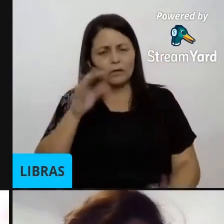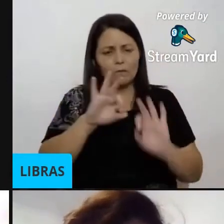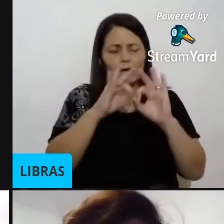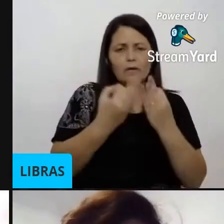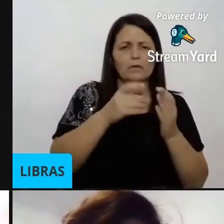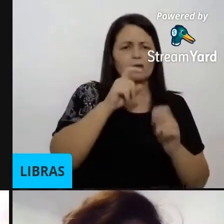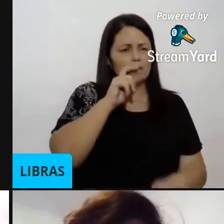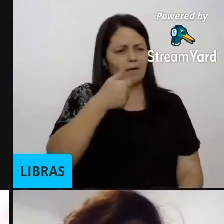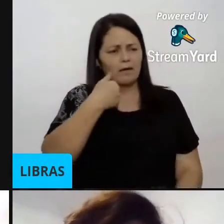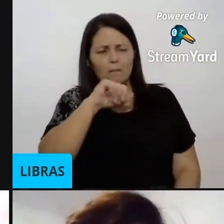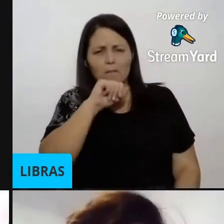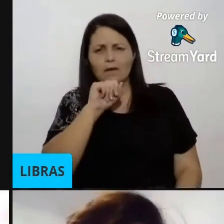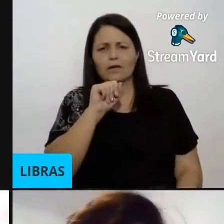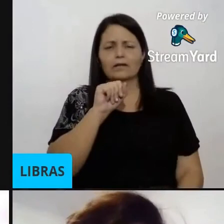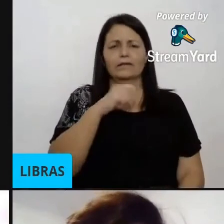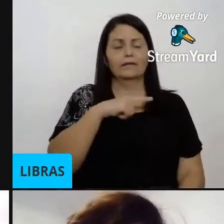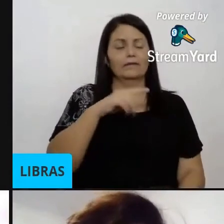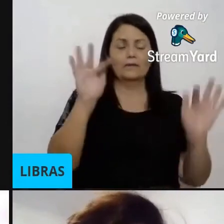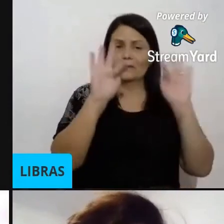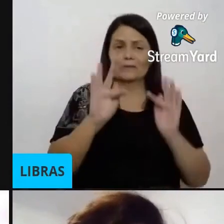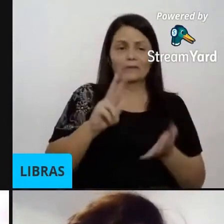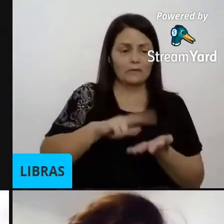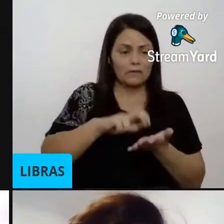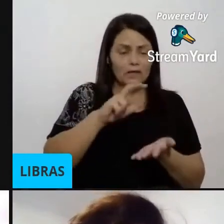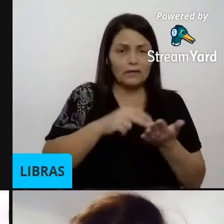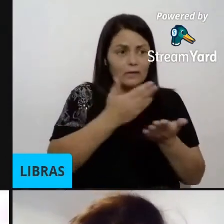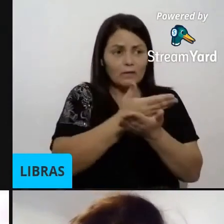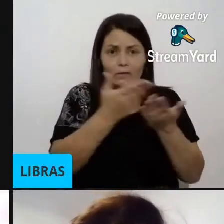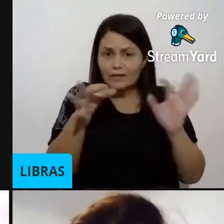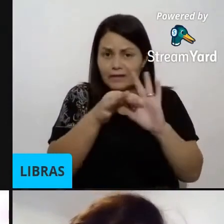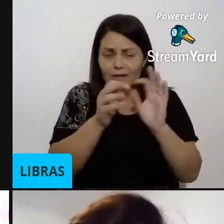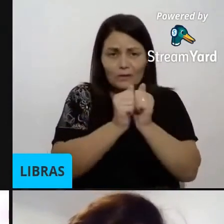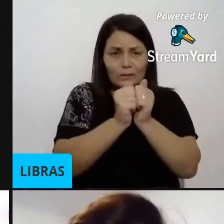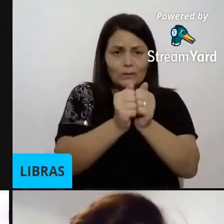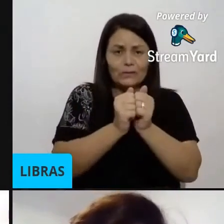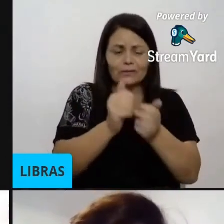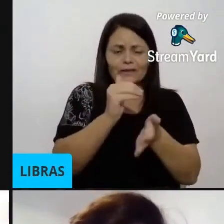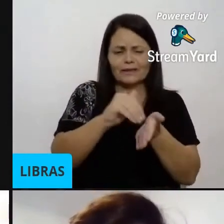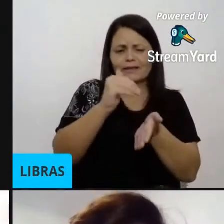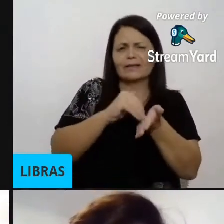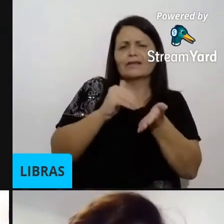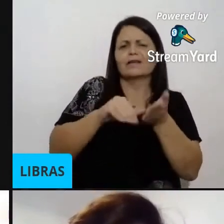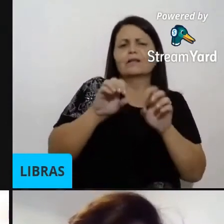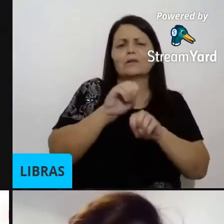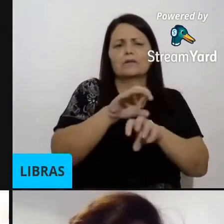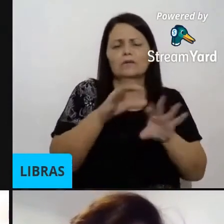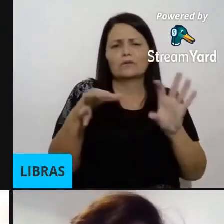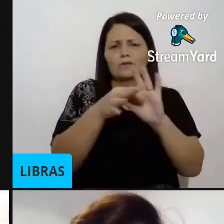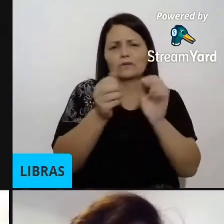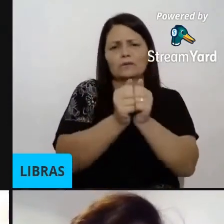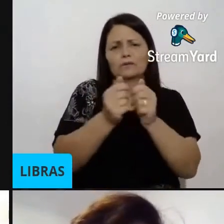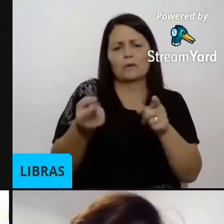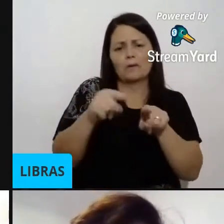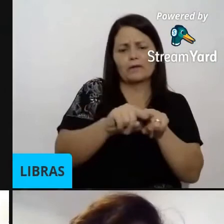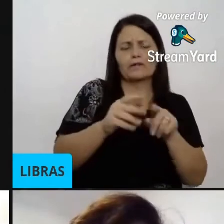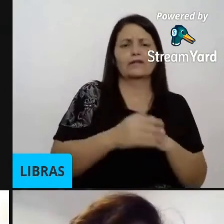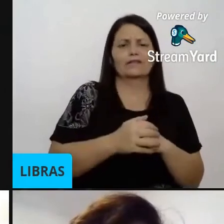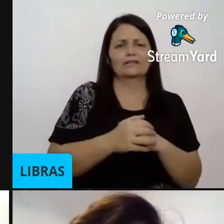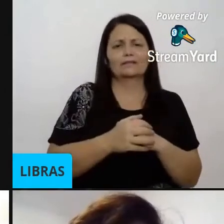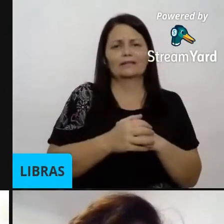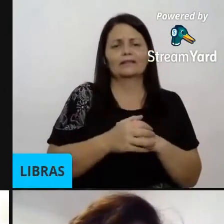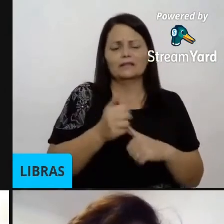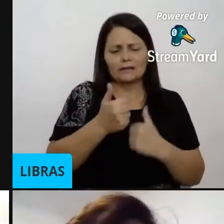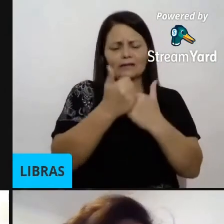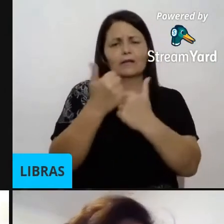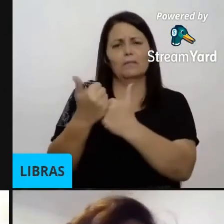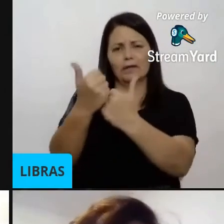os pais. Eu fico muito feliz de ver vocês aí juntos, a Secretaria de Educação junto, todo mundo junto. É isso. A gente tem que se